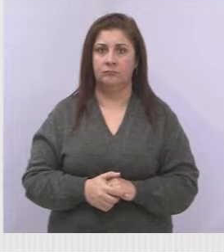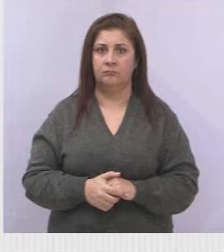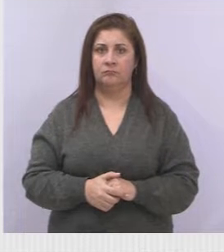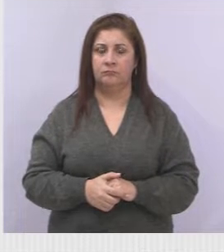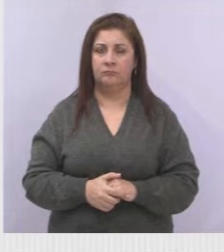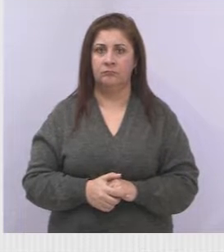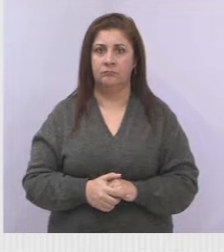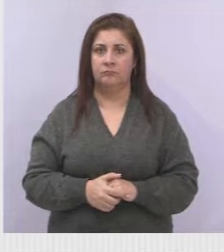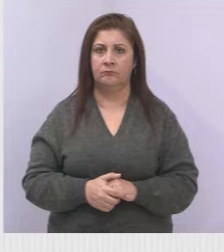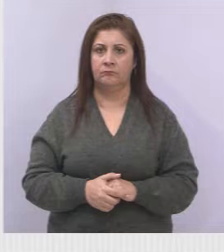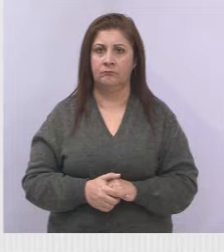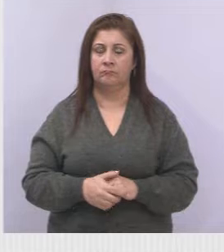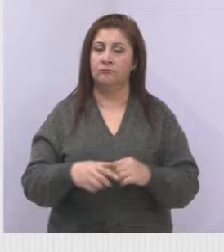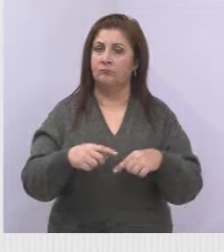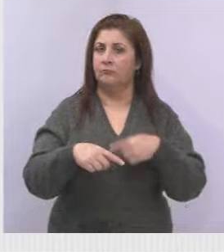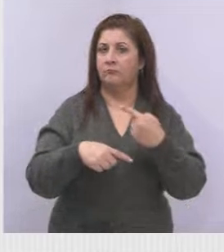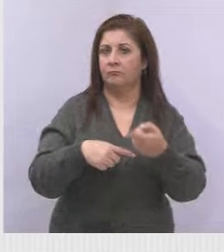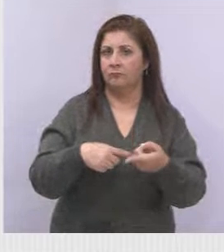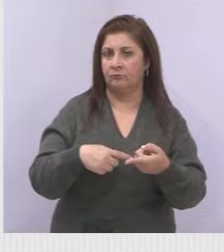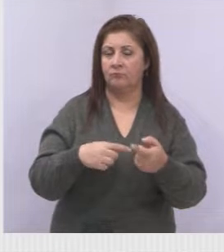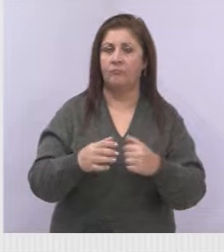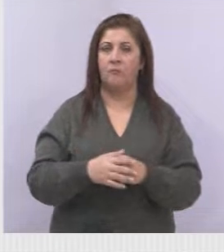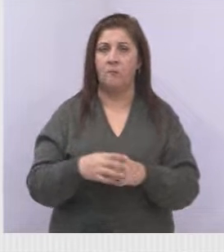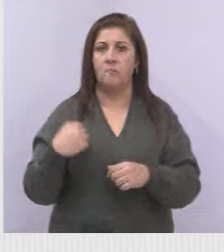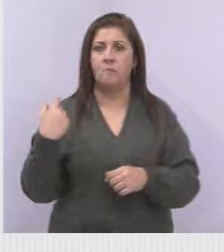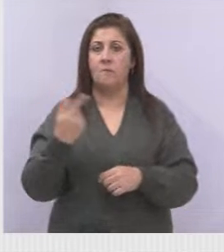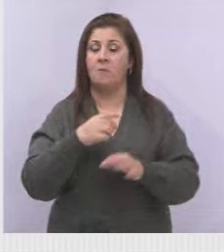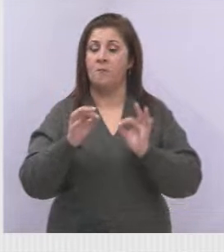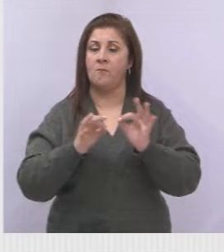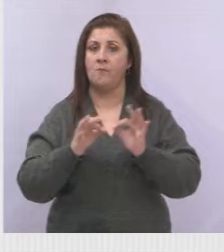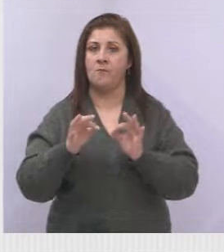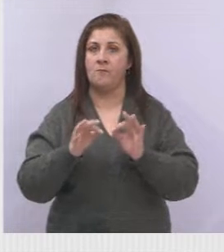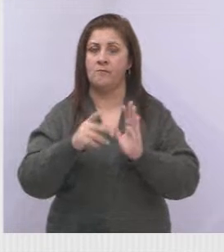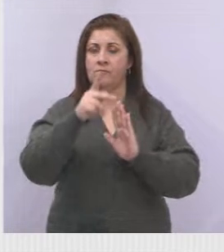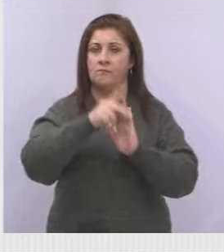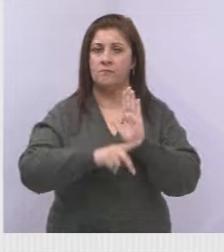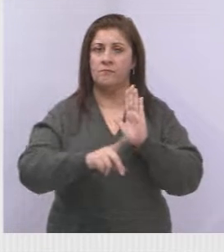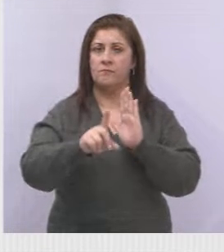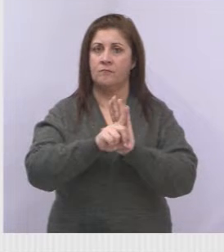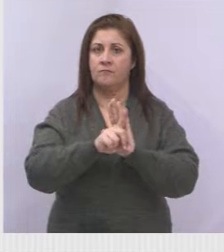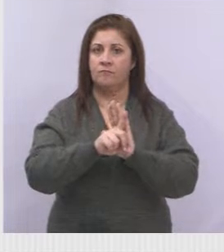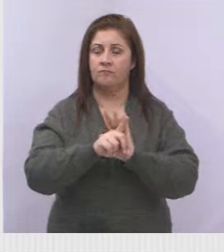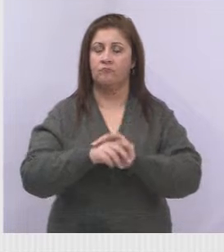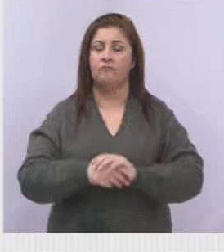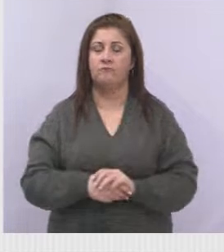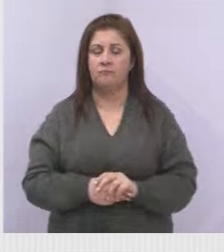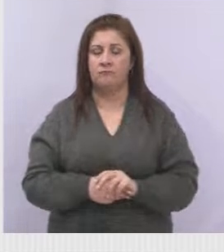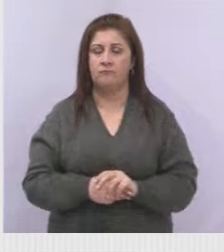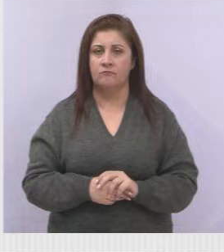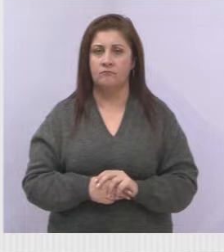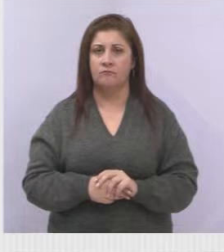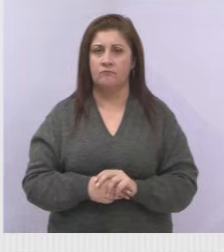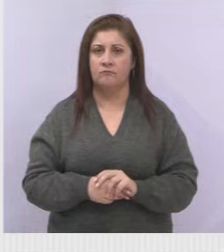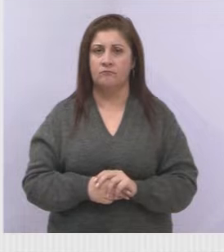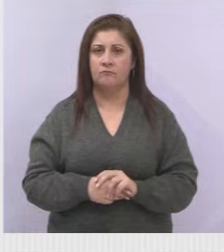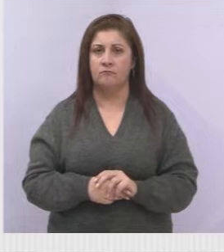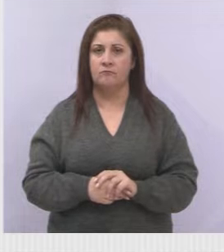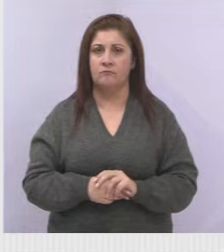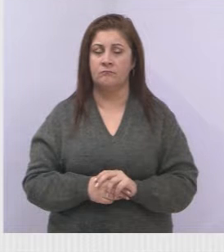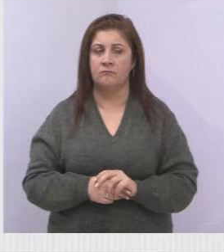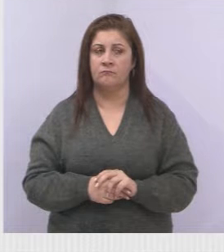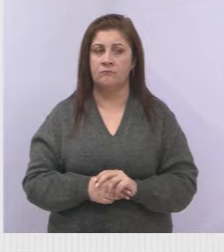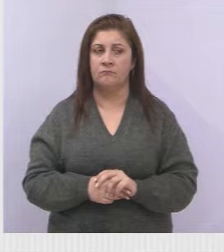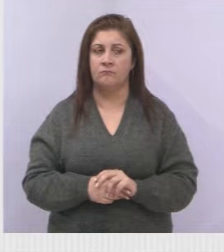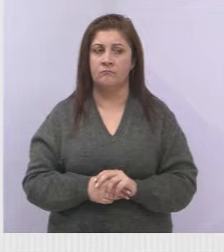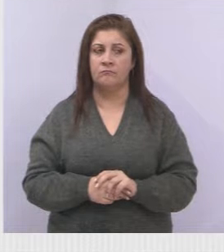Por consequente, propomos nesse projeto de lei uma das medidas possíveis